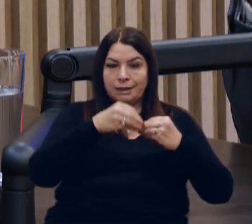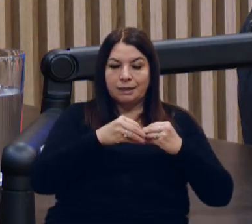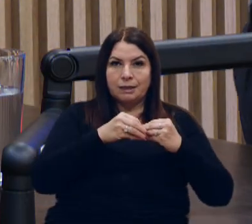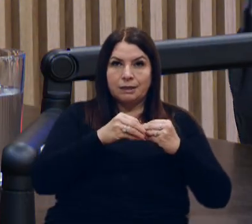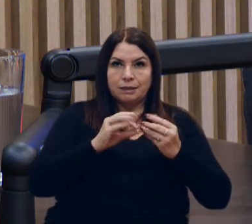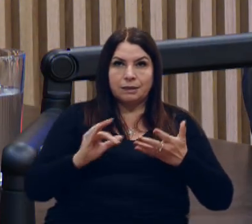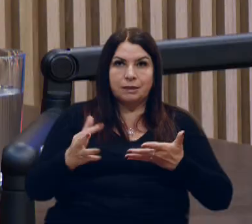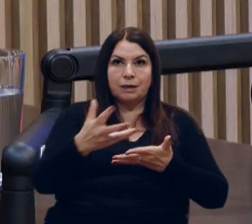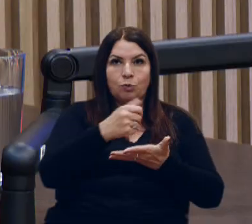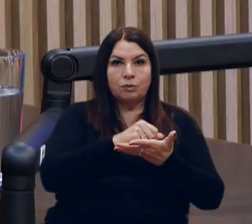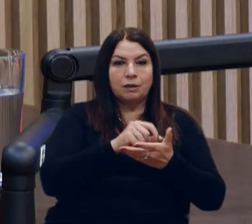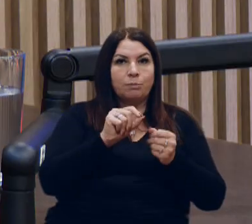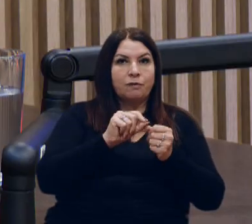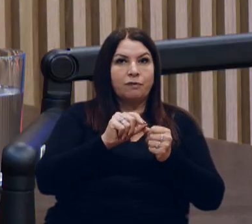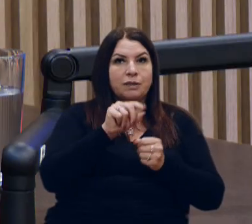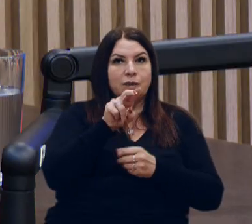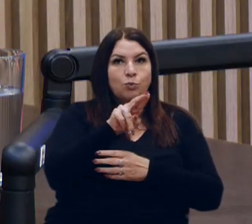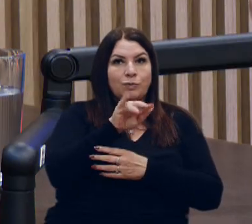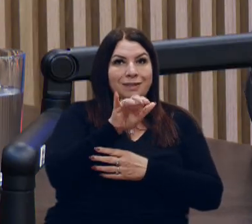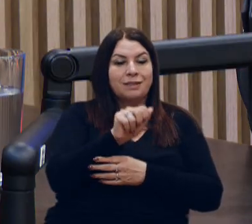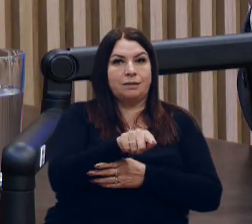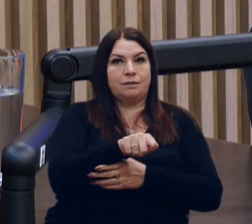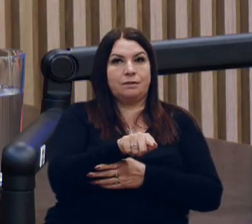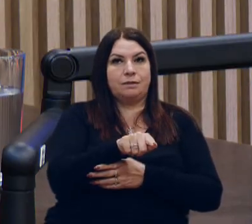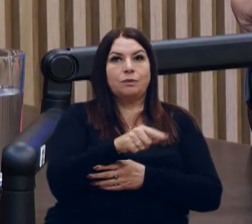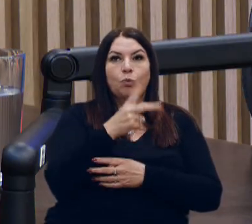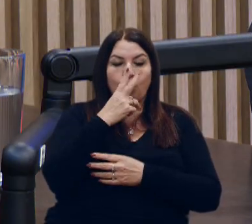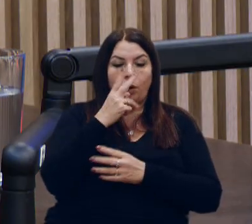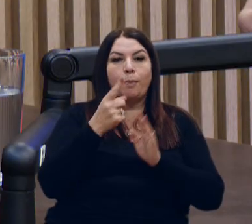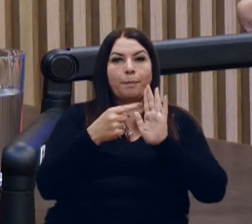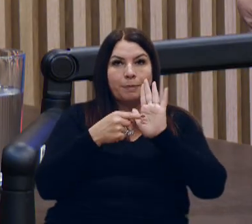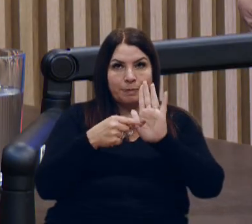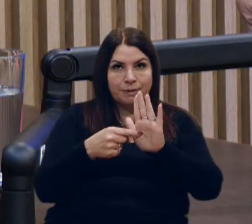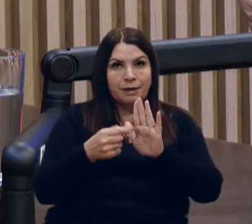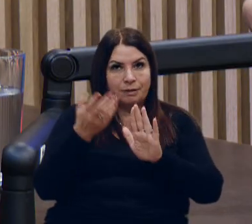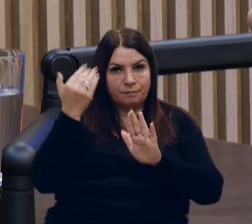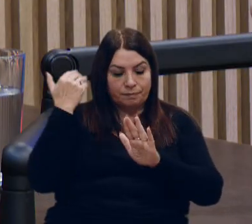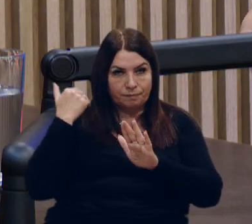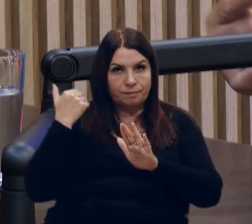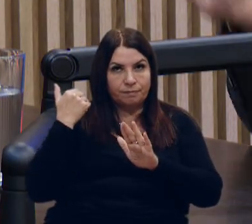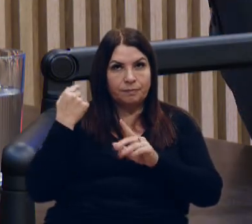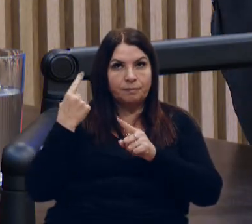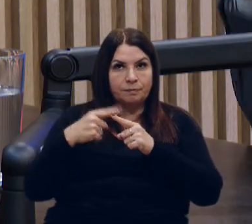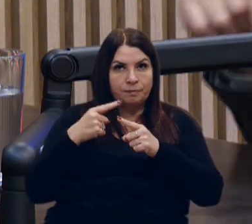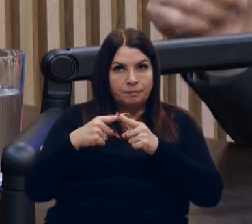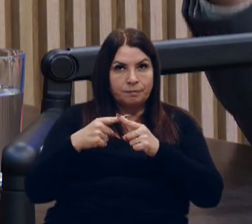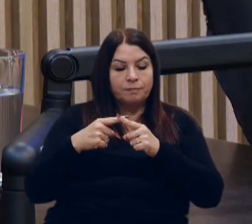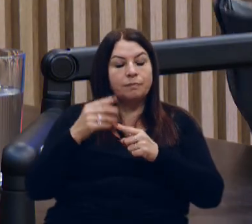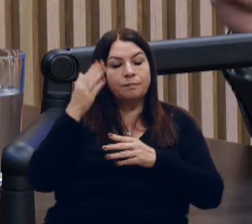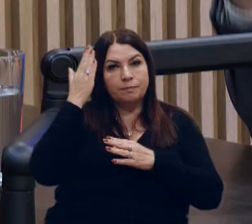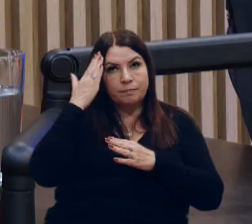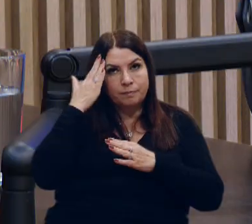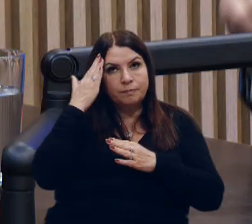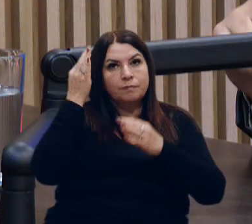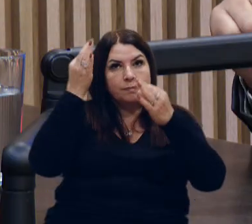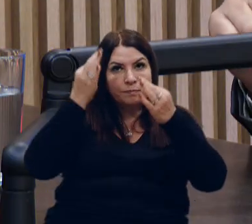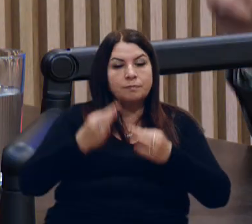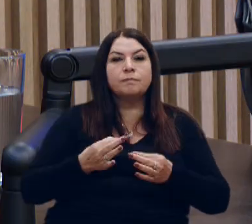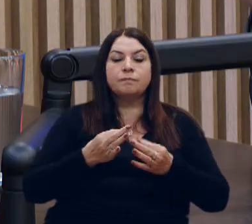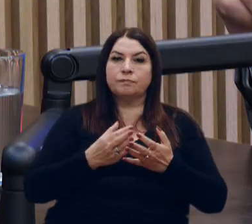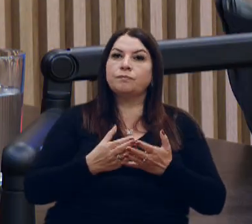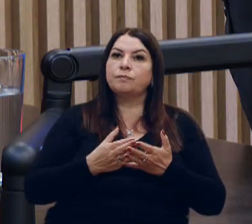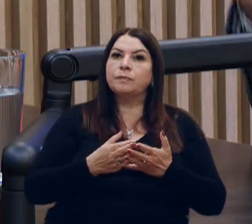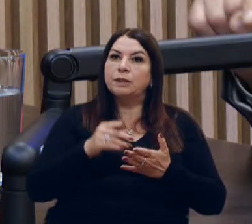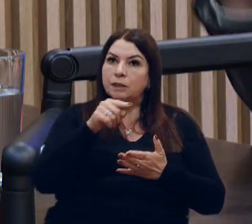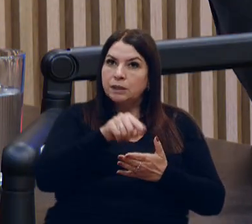para fazer a usina, como foi apresentado aquela vez. Por quê? Porque eu sei com certeza absoluta